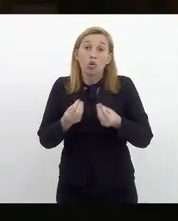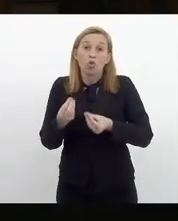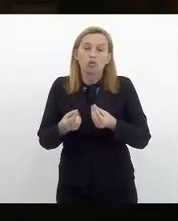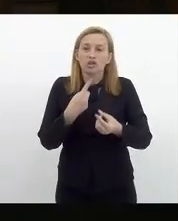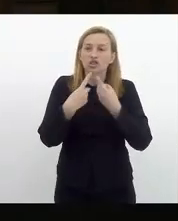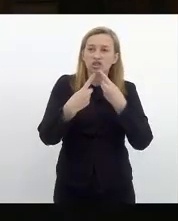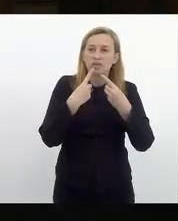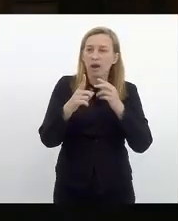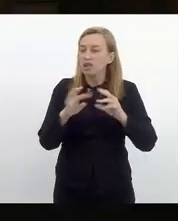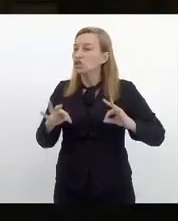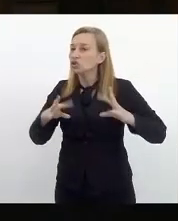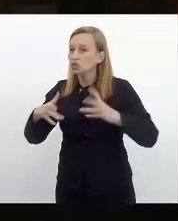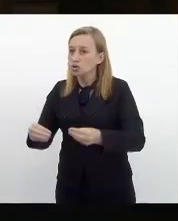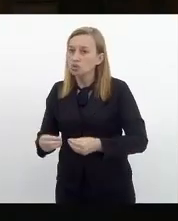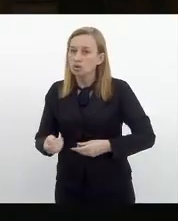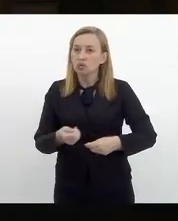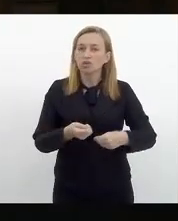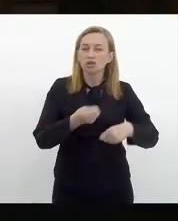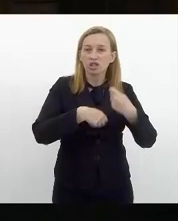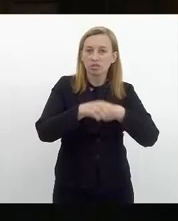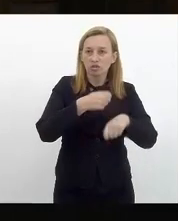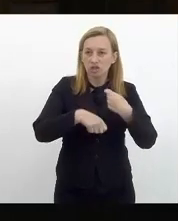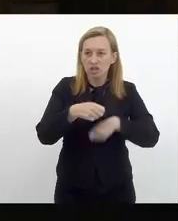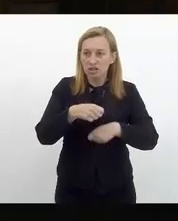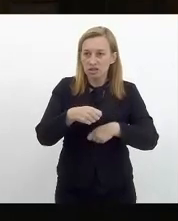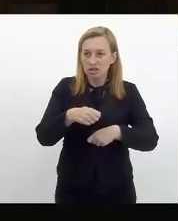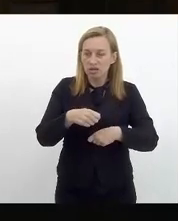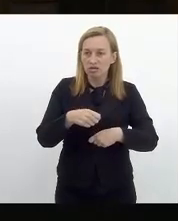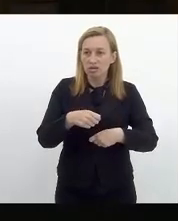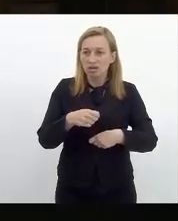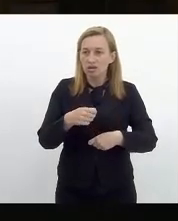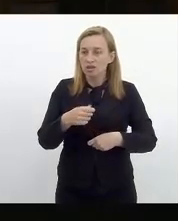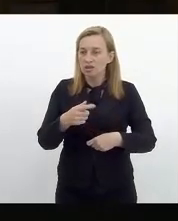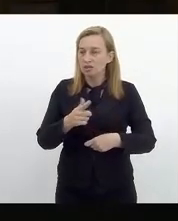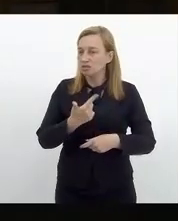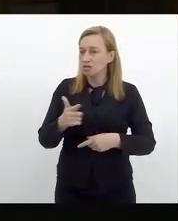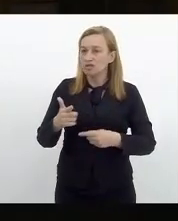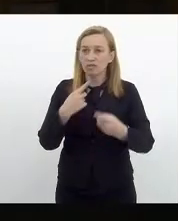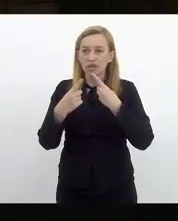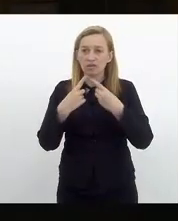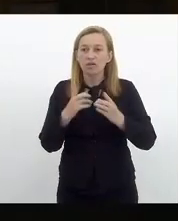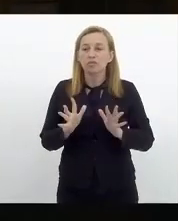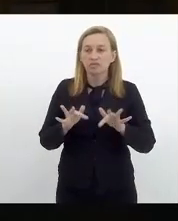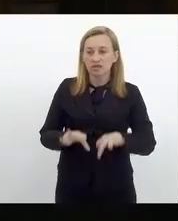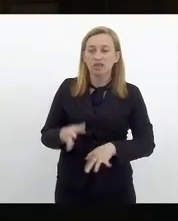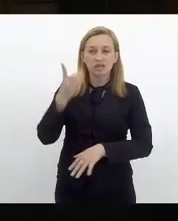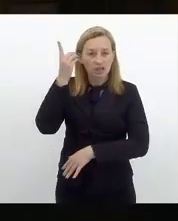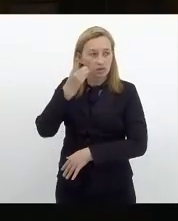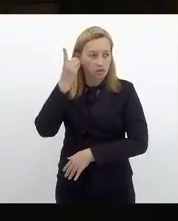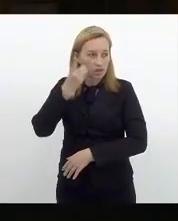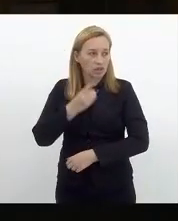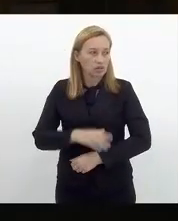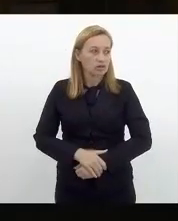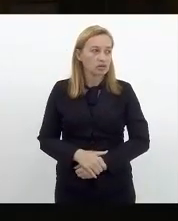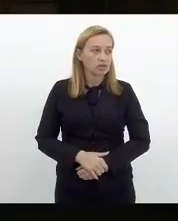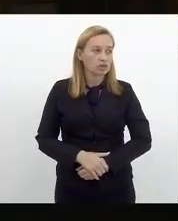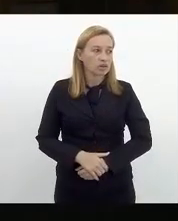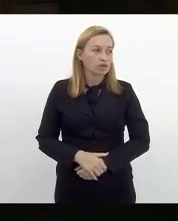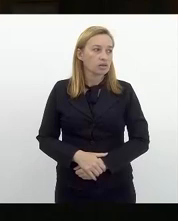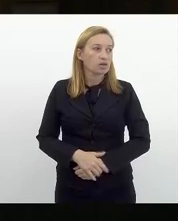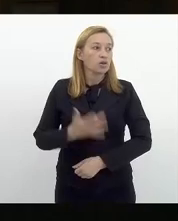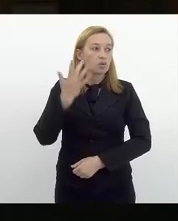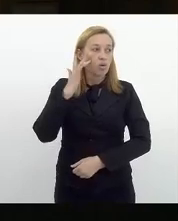todos de reformas administrativas sem debater concluído sim para concluir Deputado É